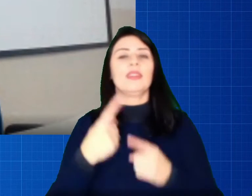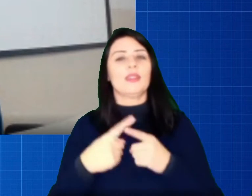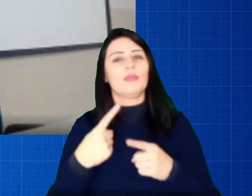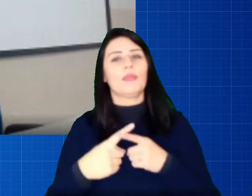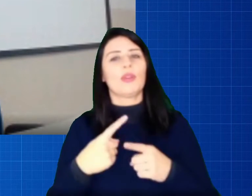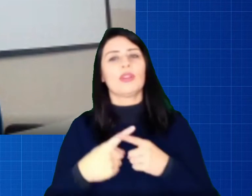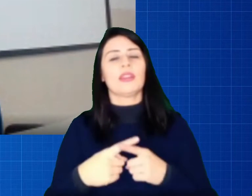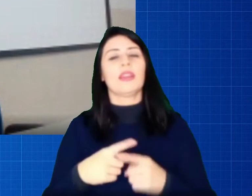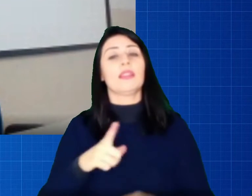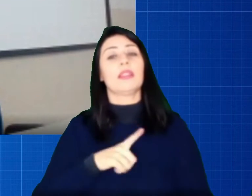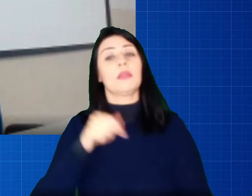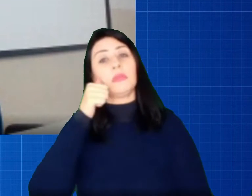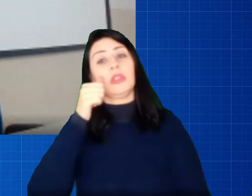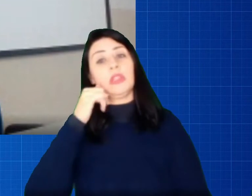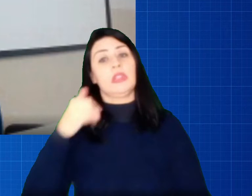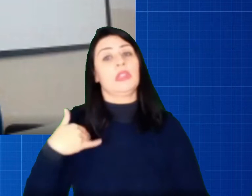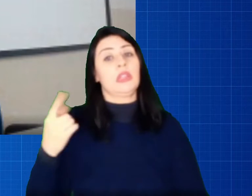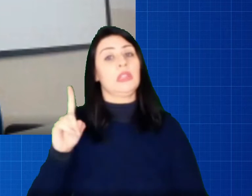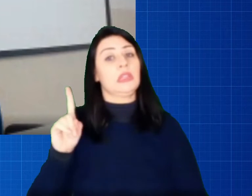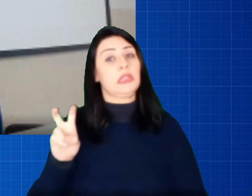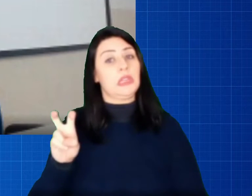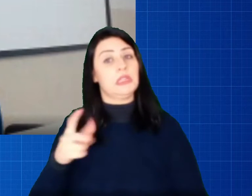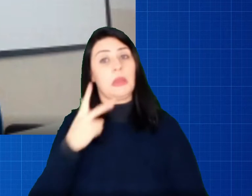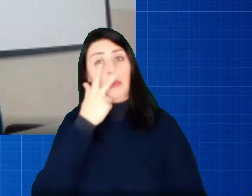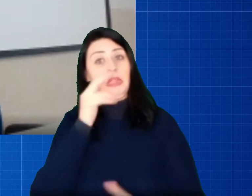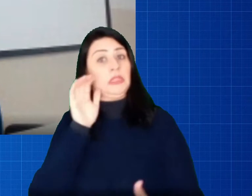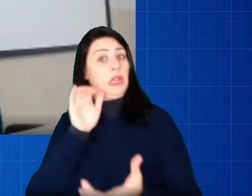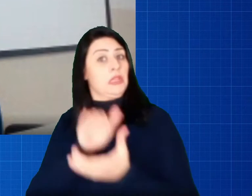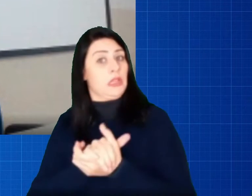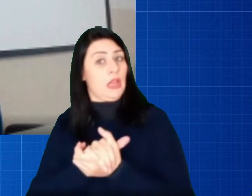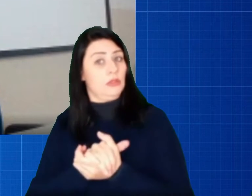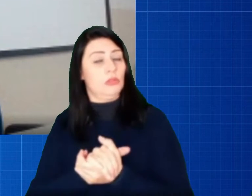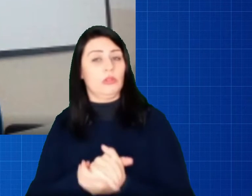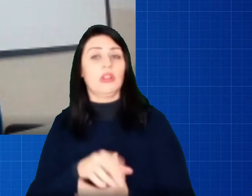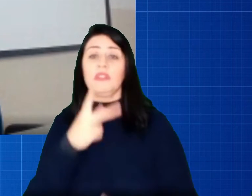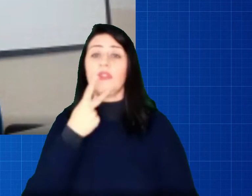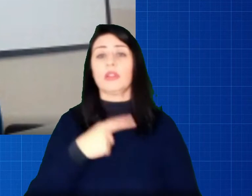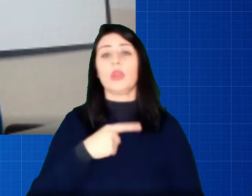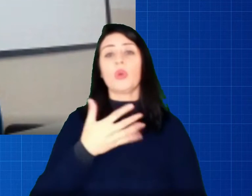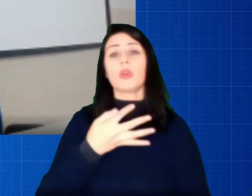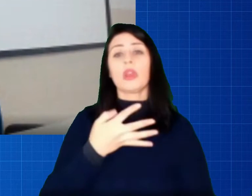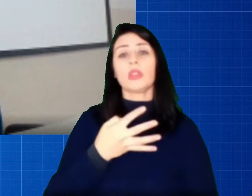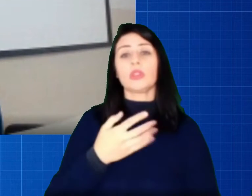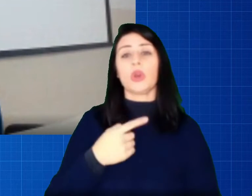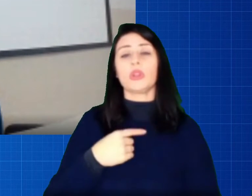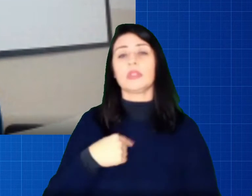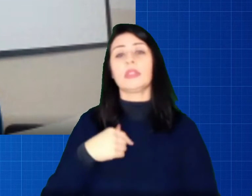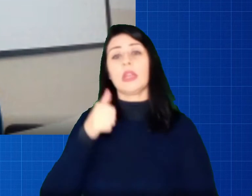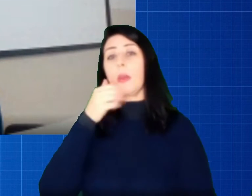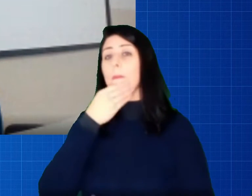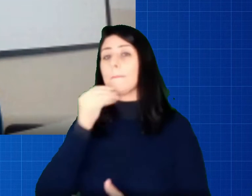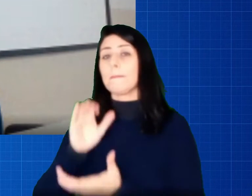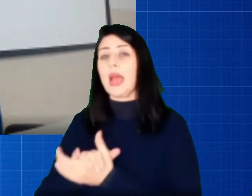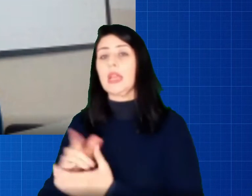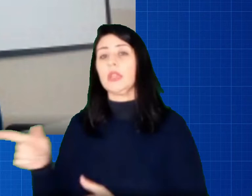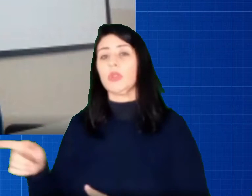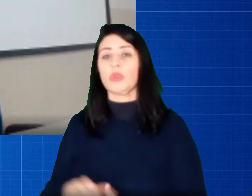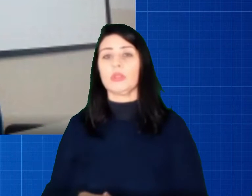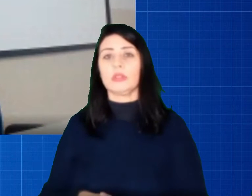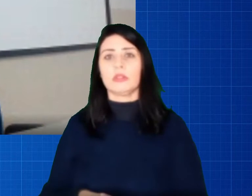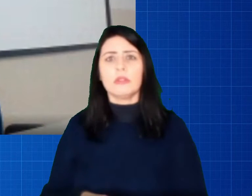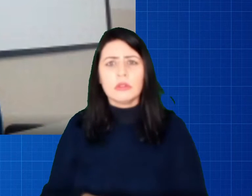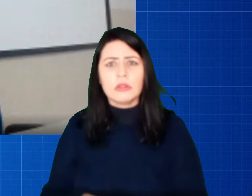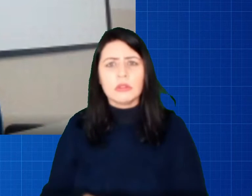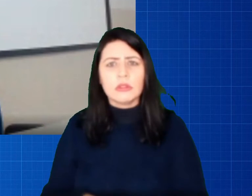para os adolescentes também não se expor, porque você pega menino de 15 anos casadinhos, chegam lá casais, eu